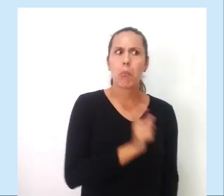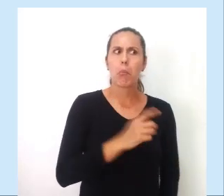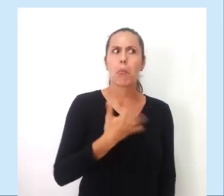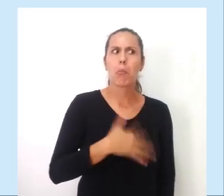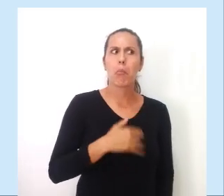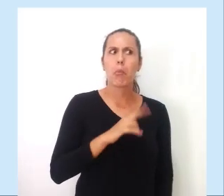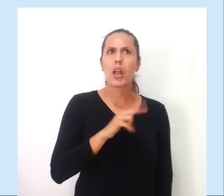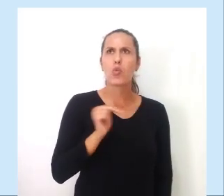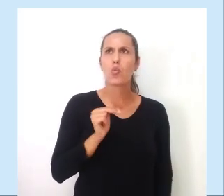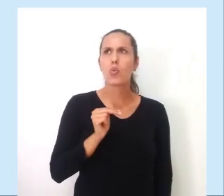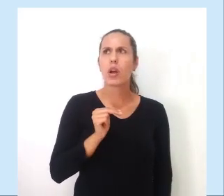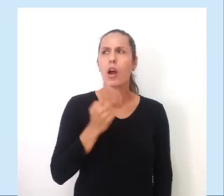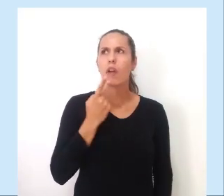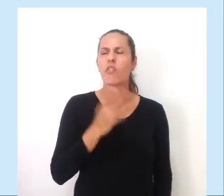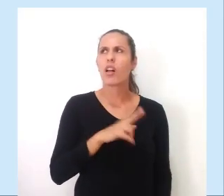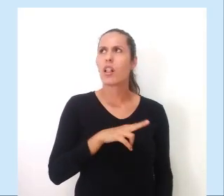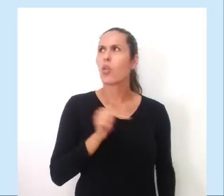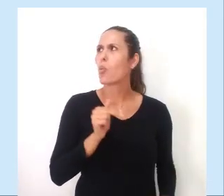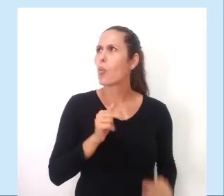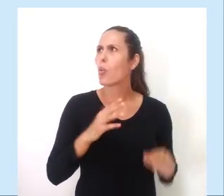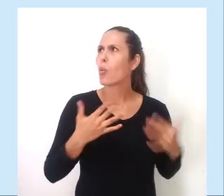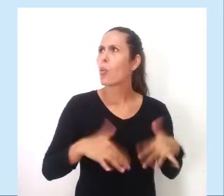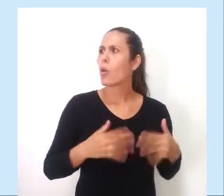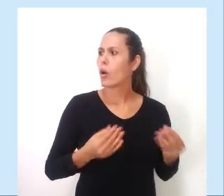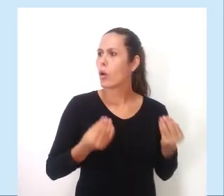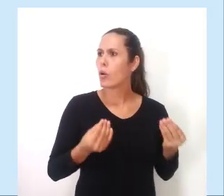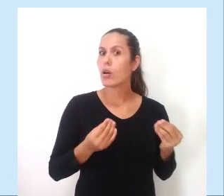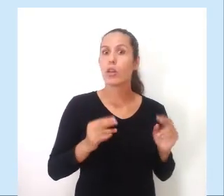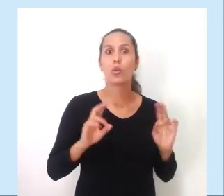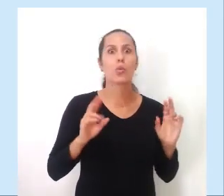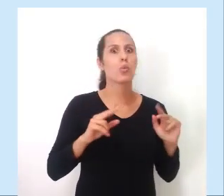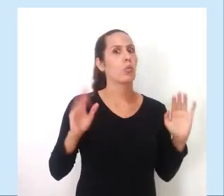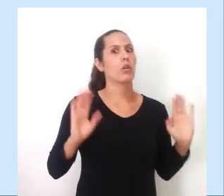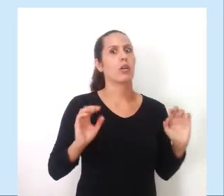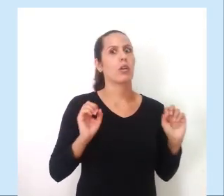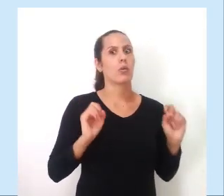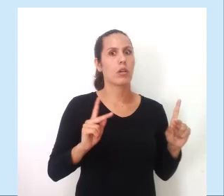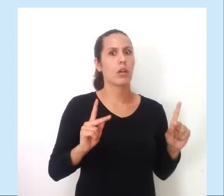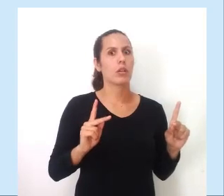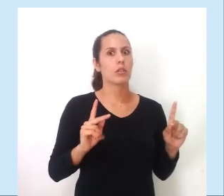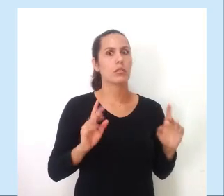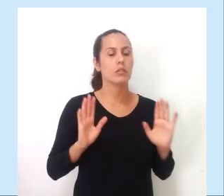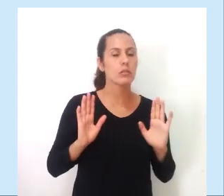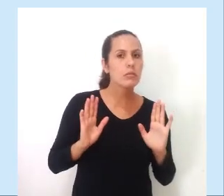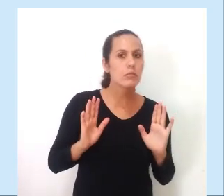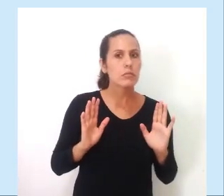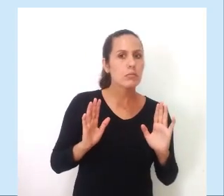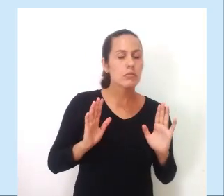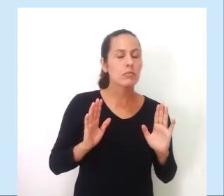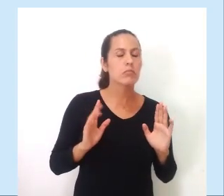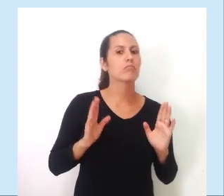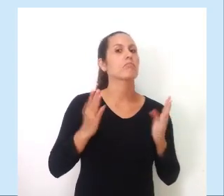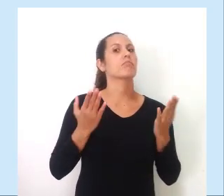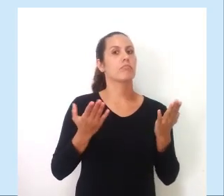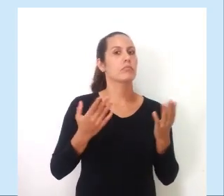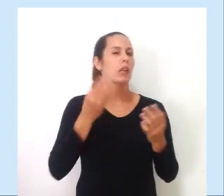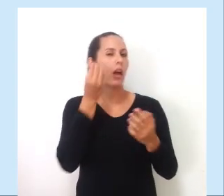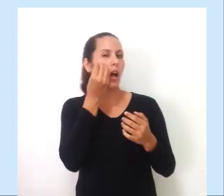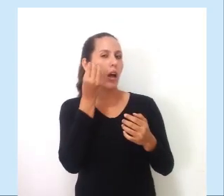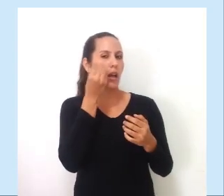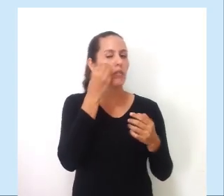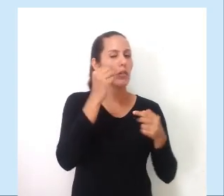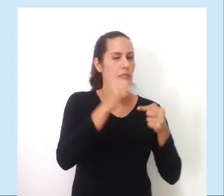pesado. Nunca diga nunca, viu, galera? Nunca diga nunca, Dantas. Então, a gente tem